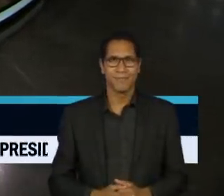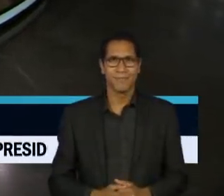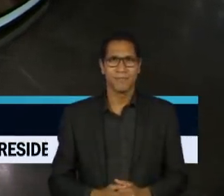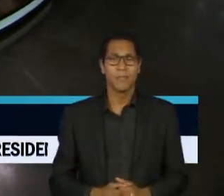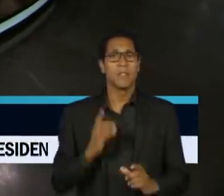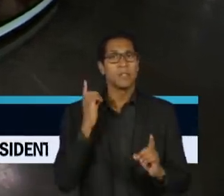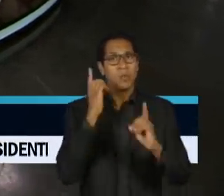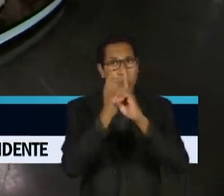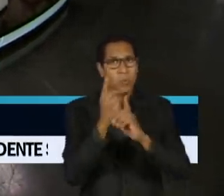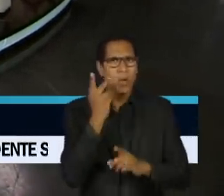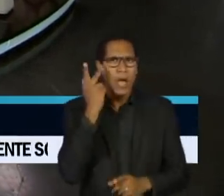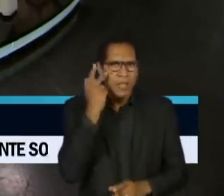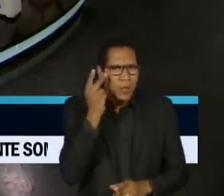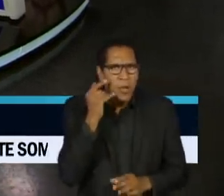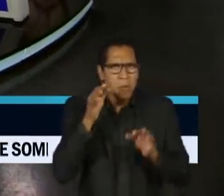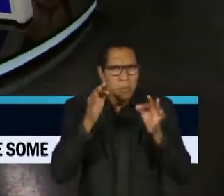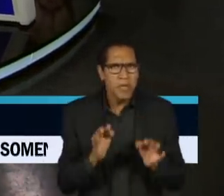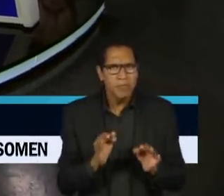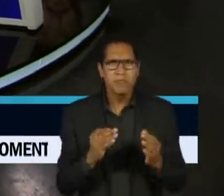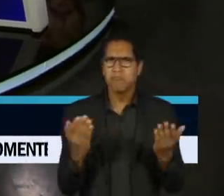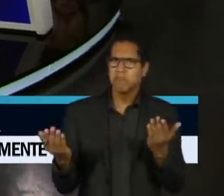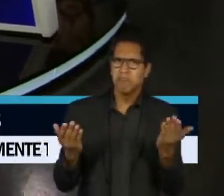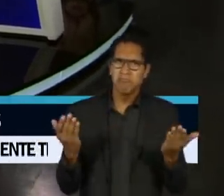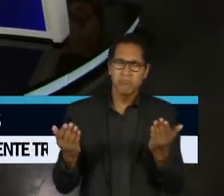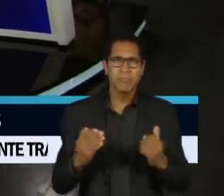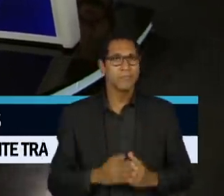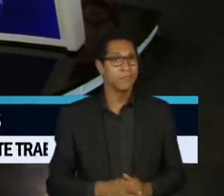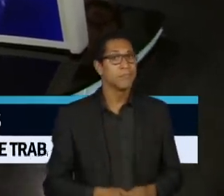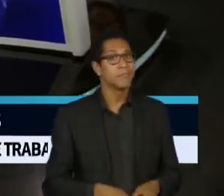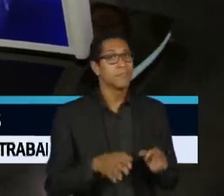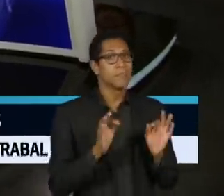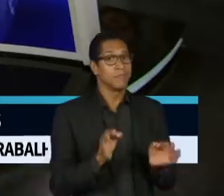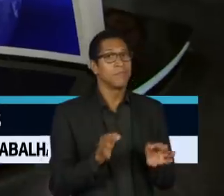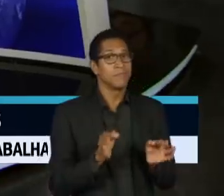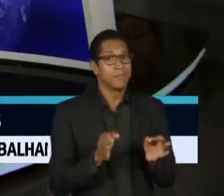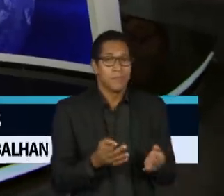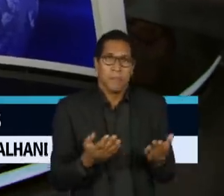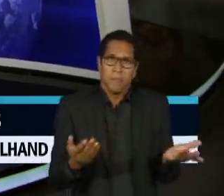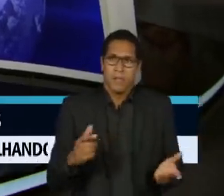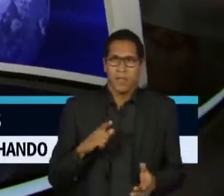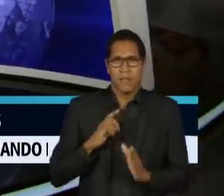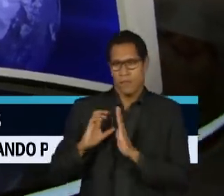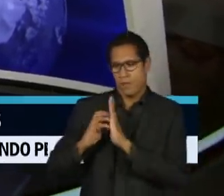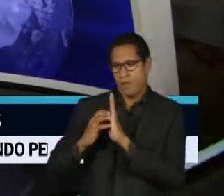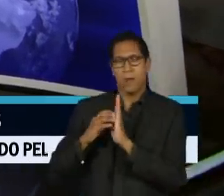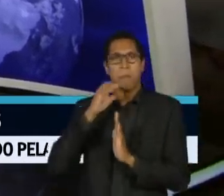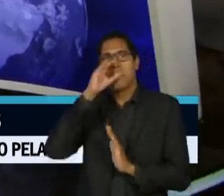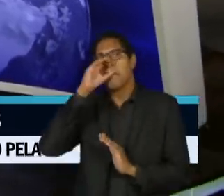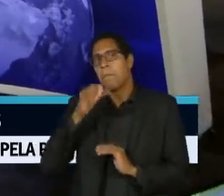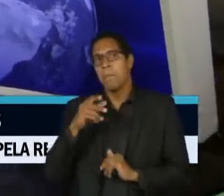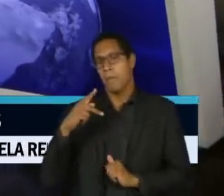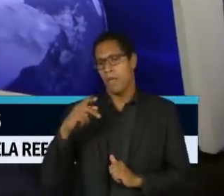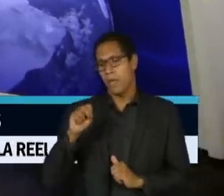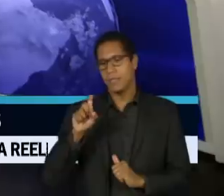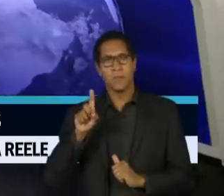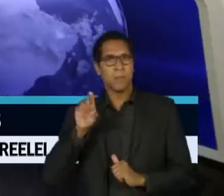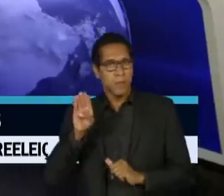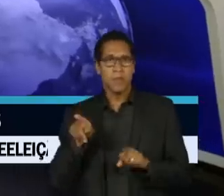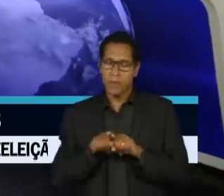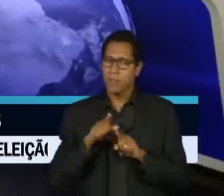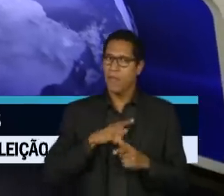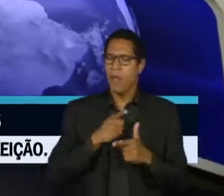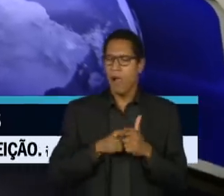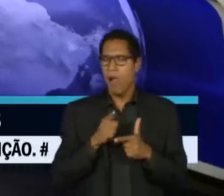natural? É natural, totalmente, mas o problema é que o PSDB acabou de passar por uma prévia traumática, onde teve uma série de